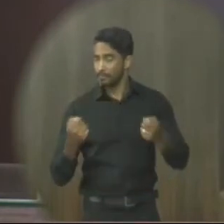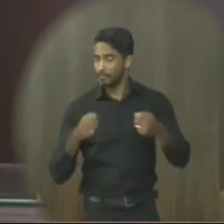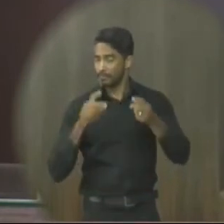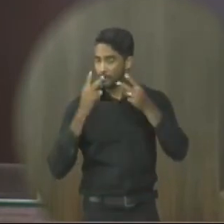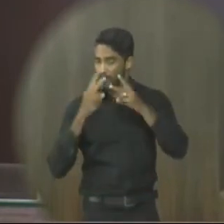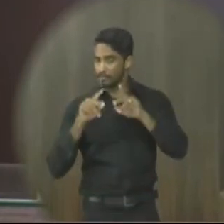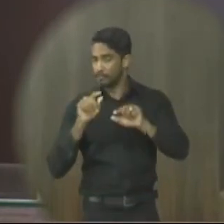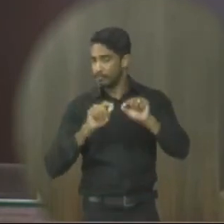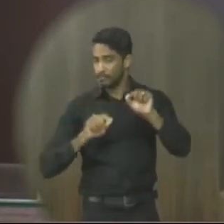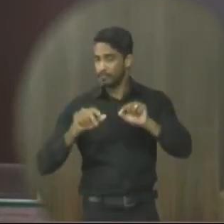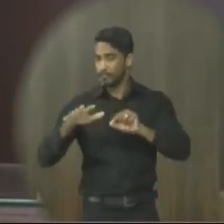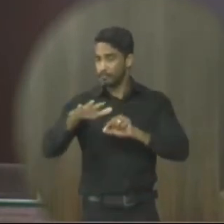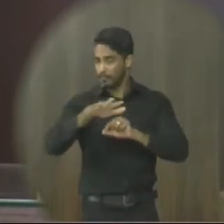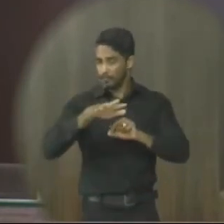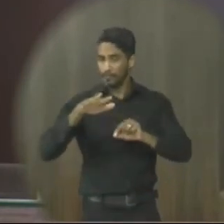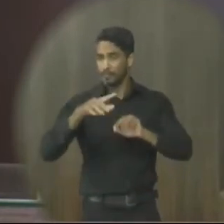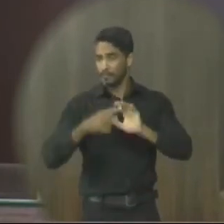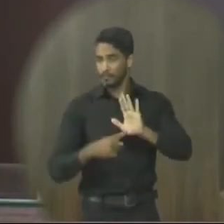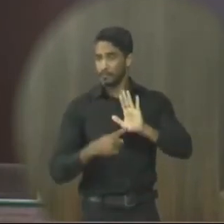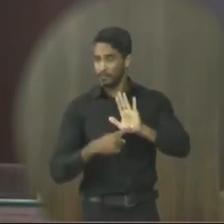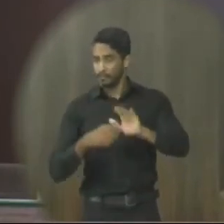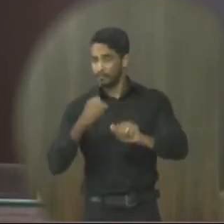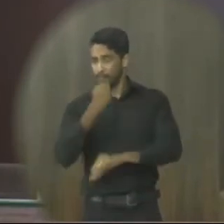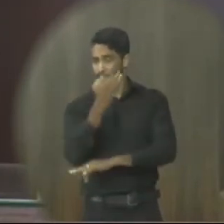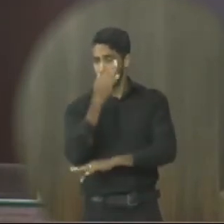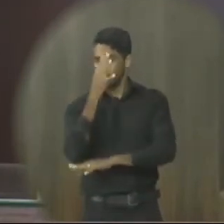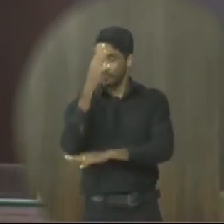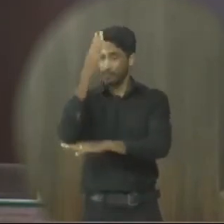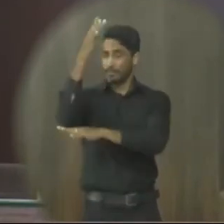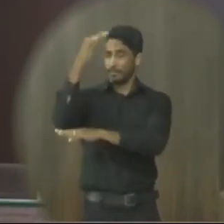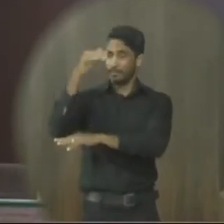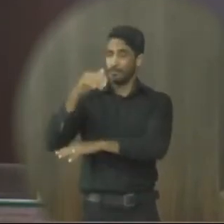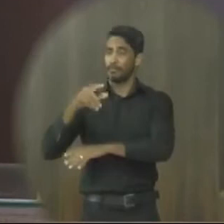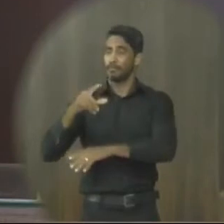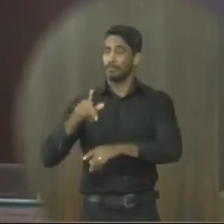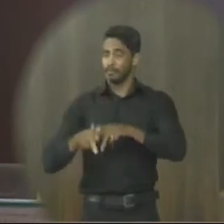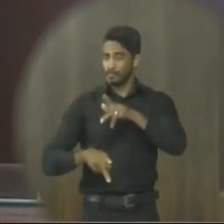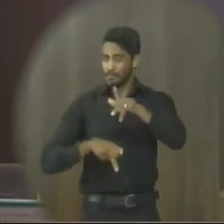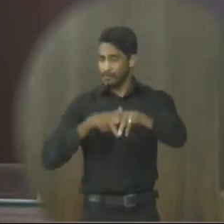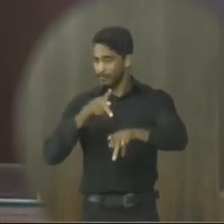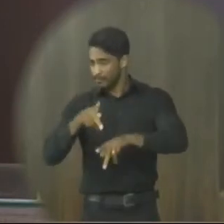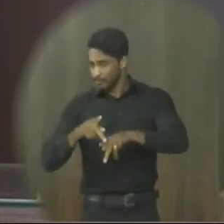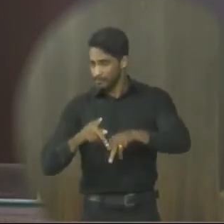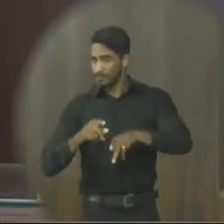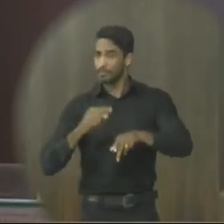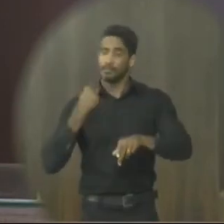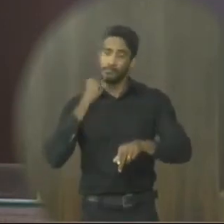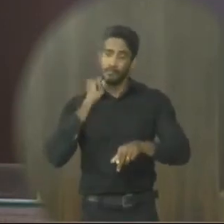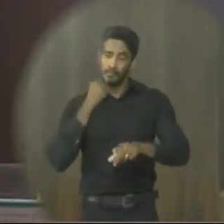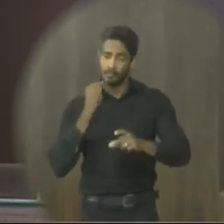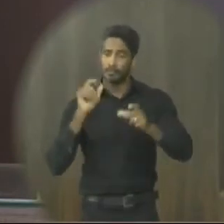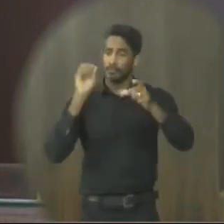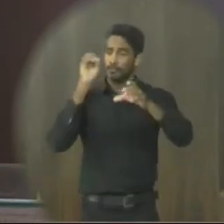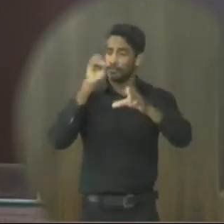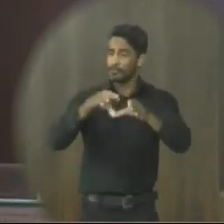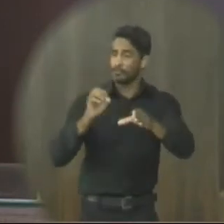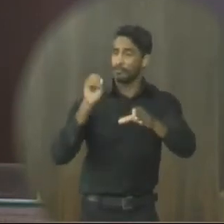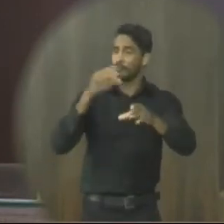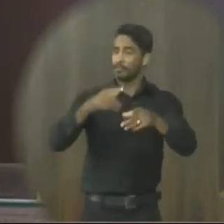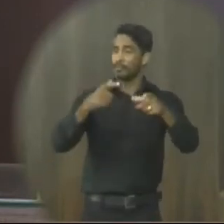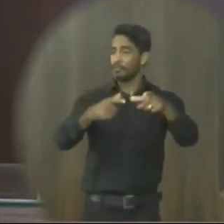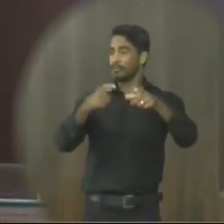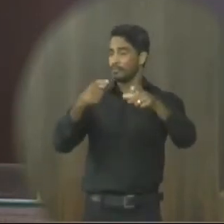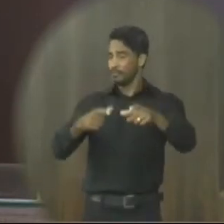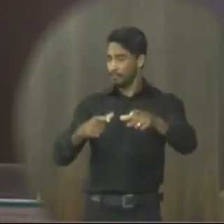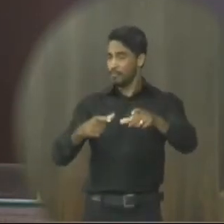que a área apresenta mato muito alto, a população tende a jogar em tudo de lixo no local,